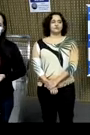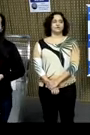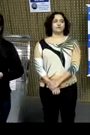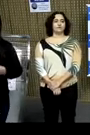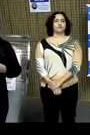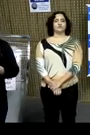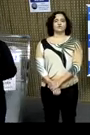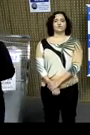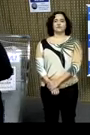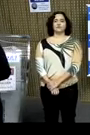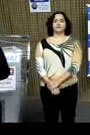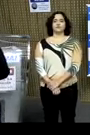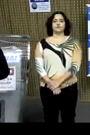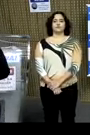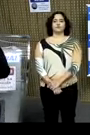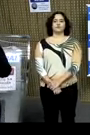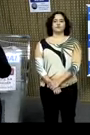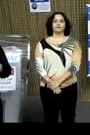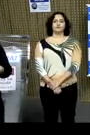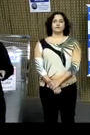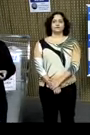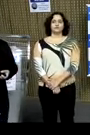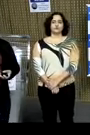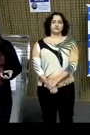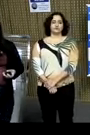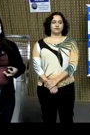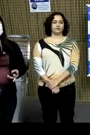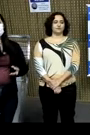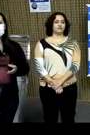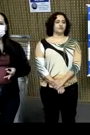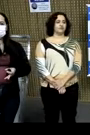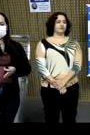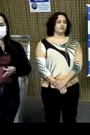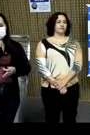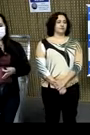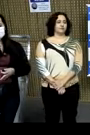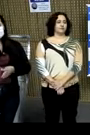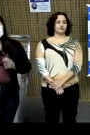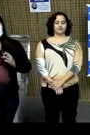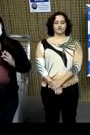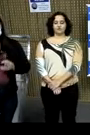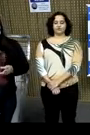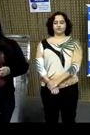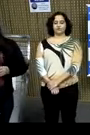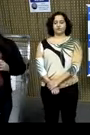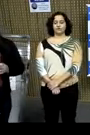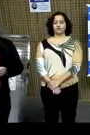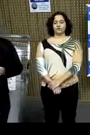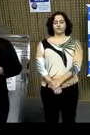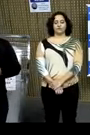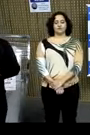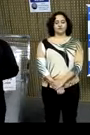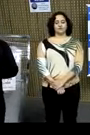destacar aqui que é um ponto forte da nossa unidade, o atendimento integral a essa gestante e também a puérpera. 2 consultas